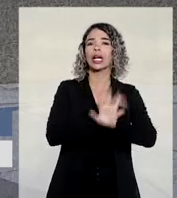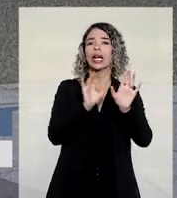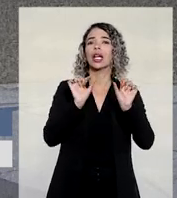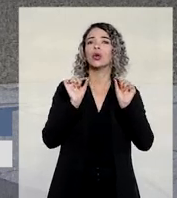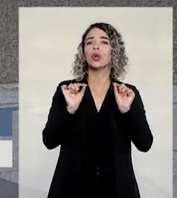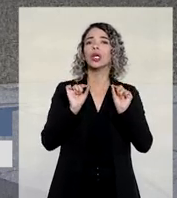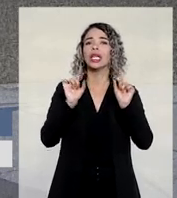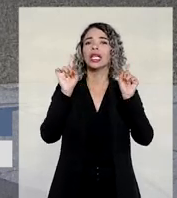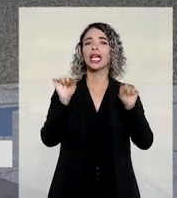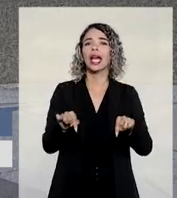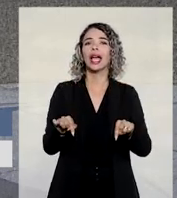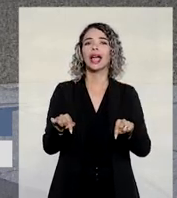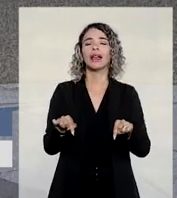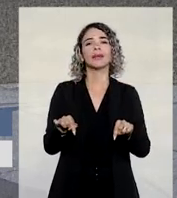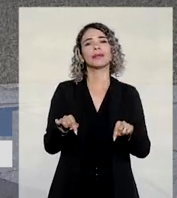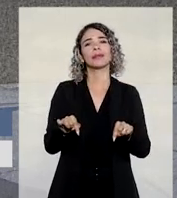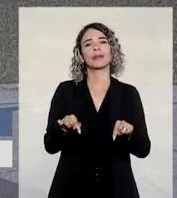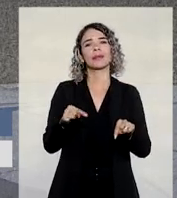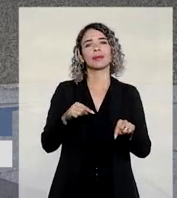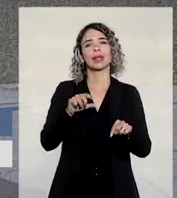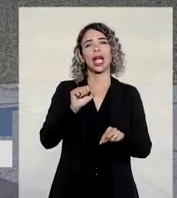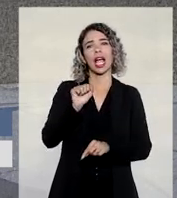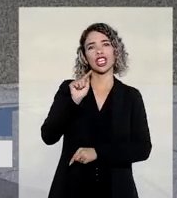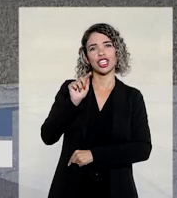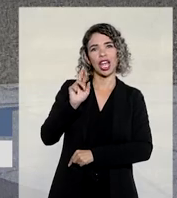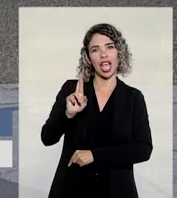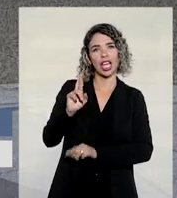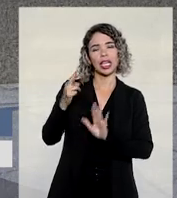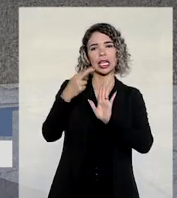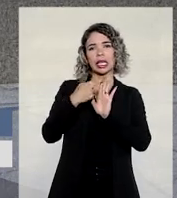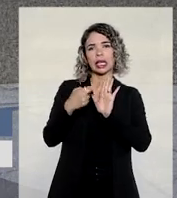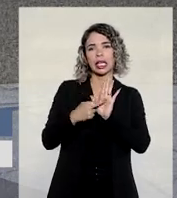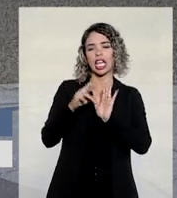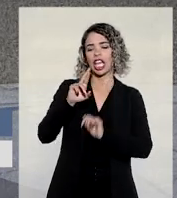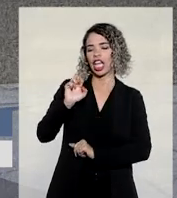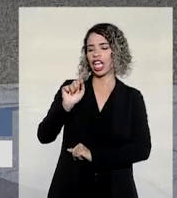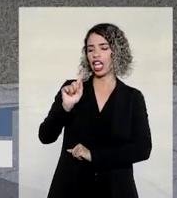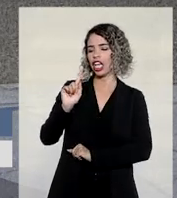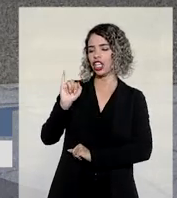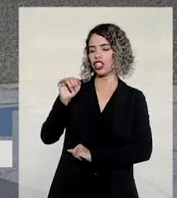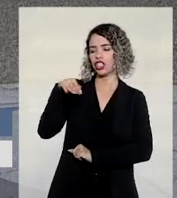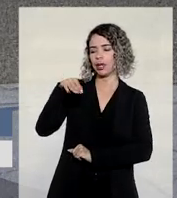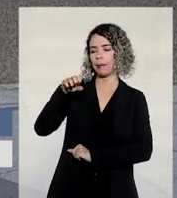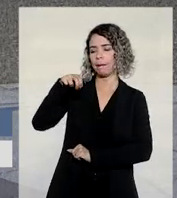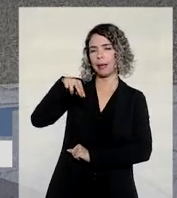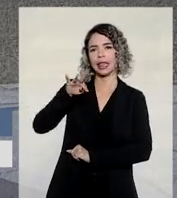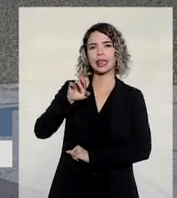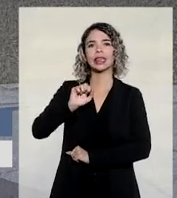direito o que seria também o chamado agravo regimental, professor Renê.